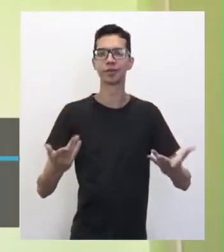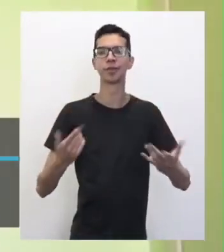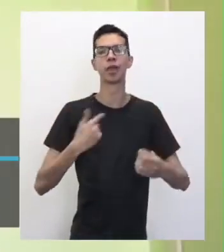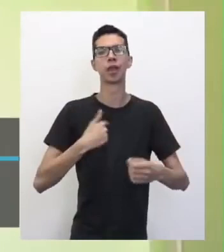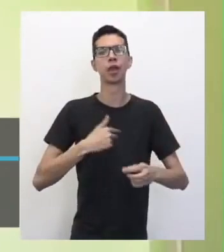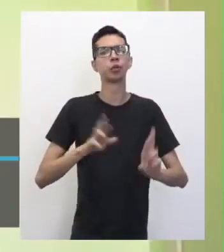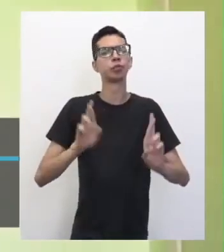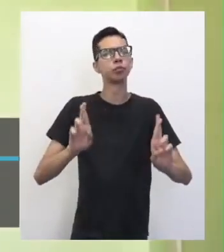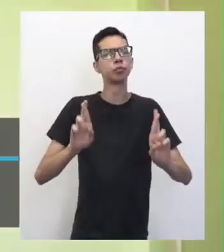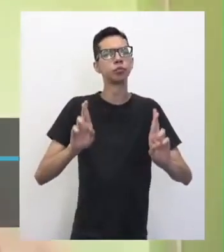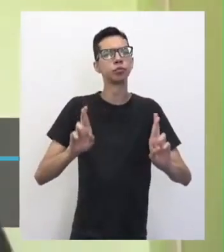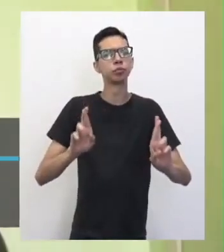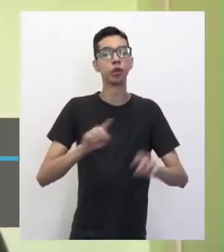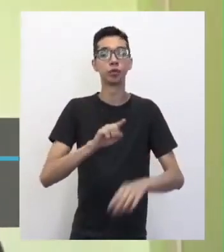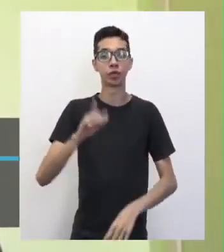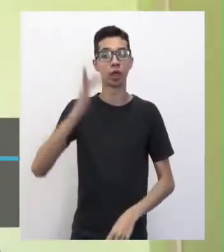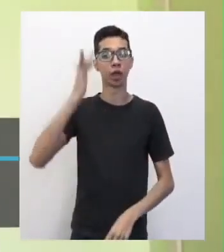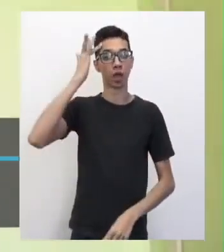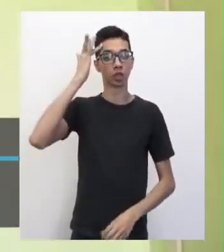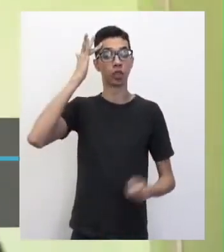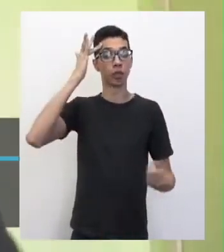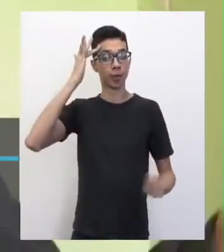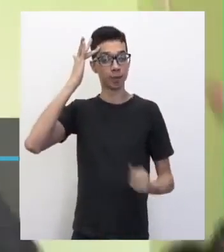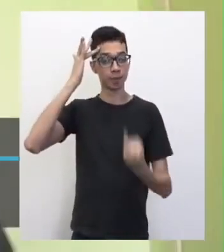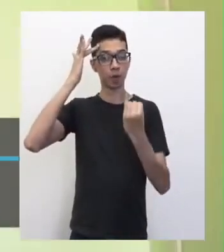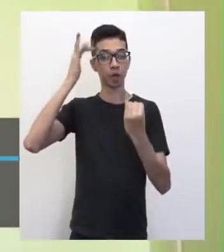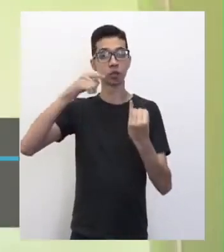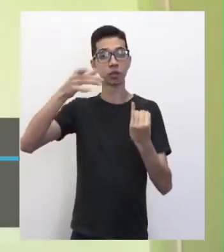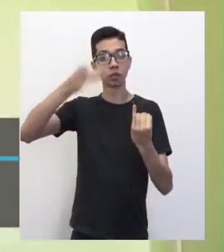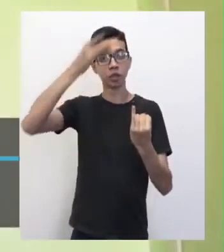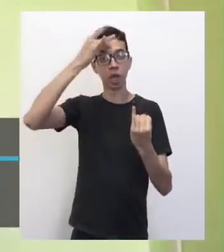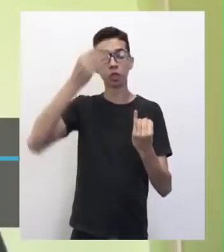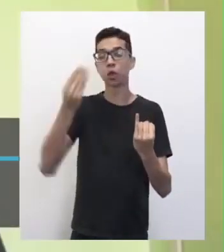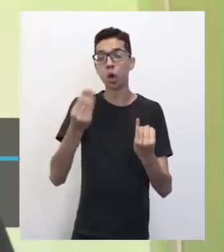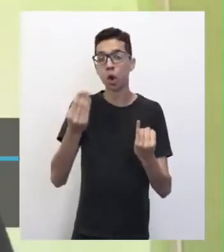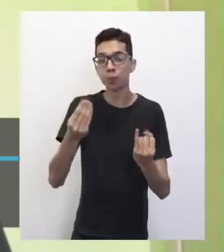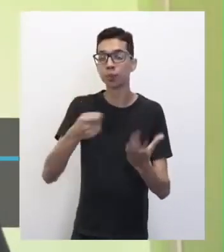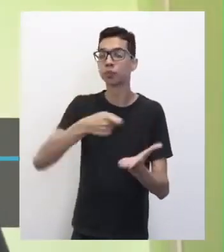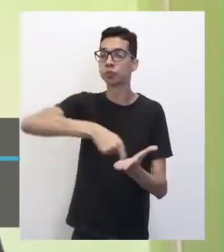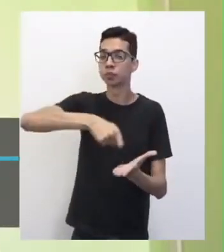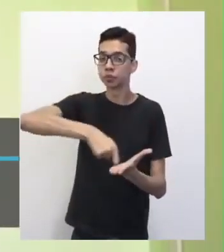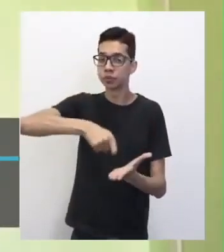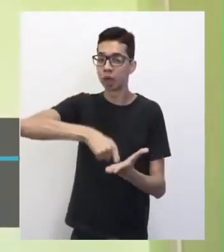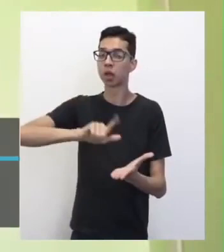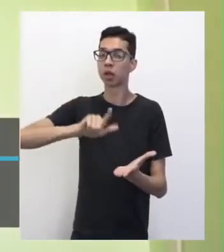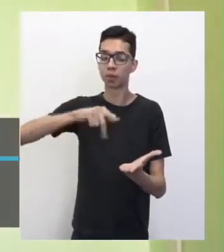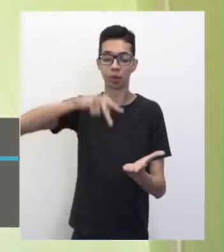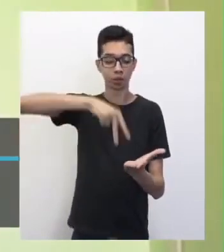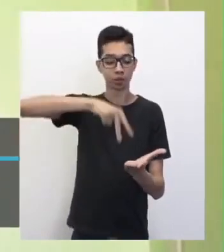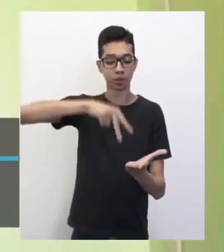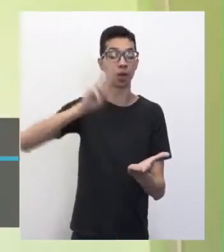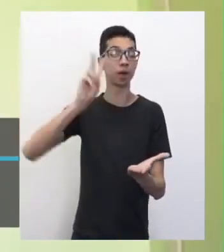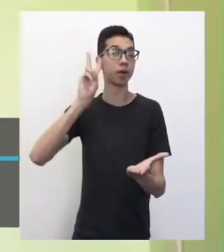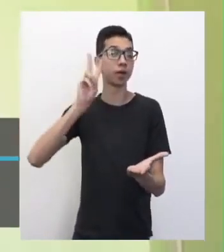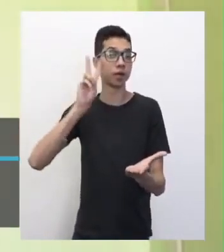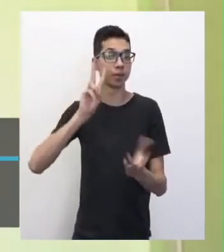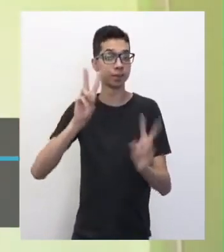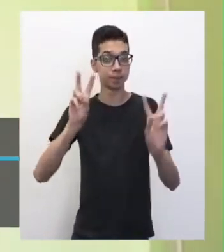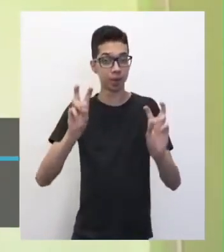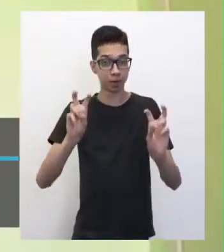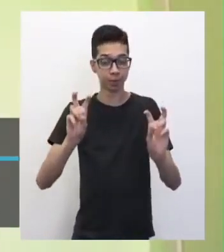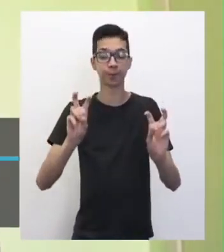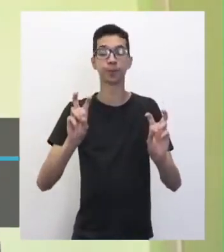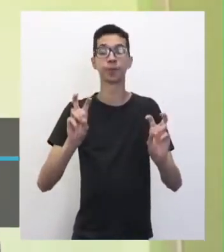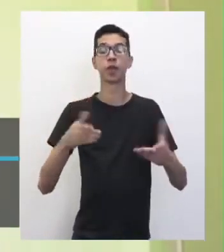julgaram necessárias, elas são muito importantes para vocês retomarem esse assunto depois. E desde já desejo